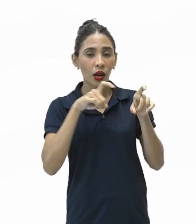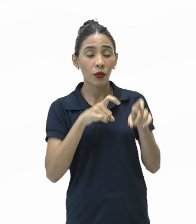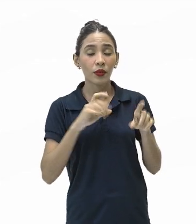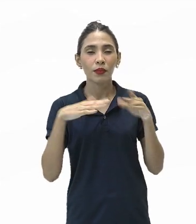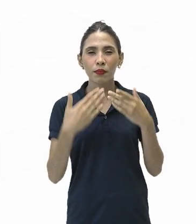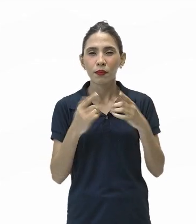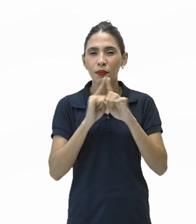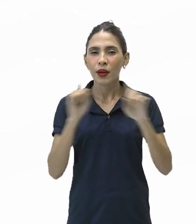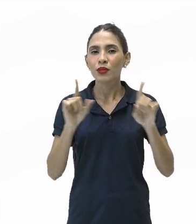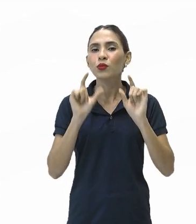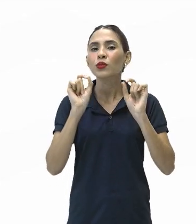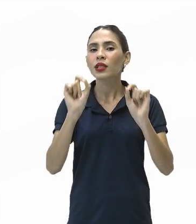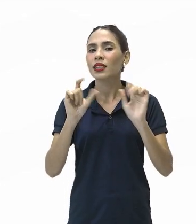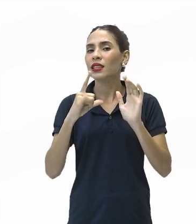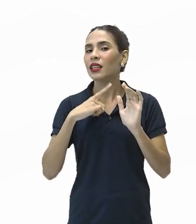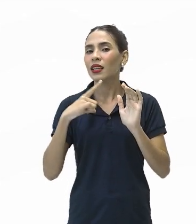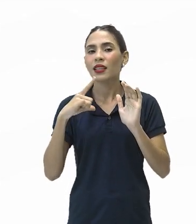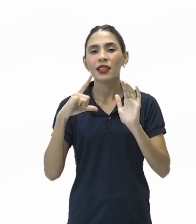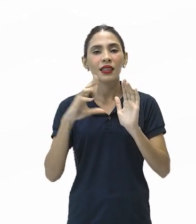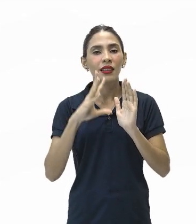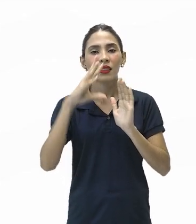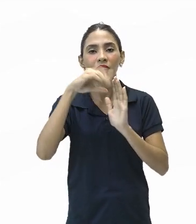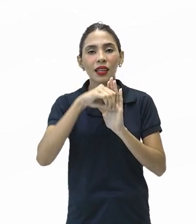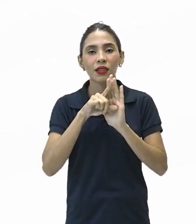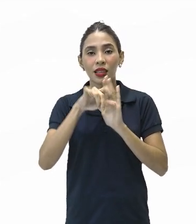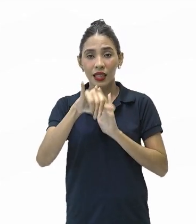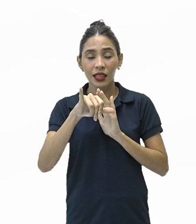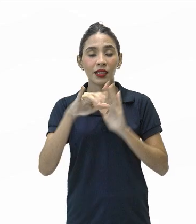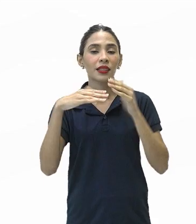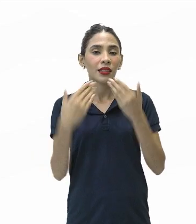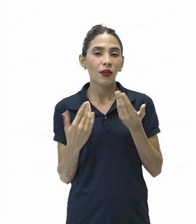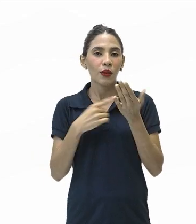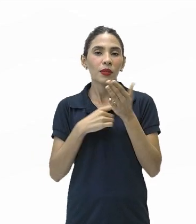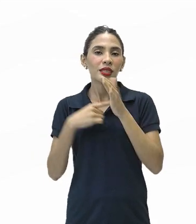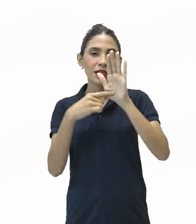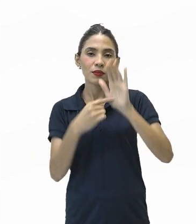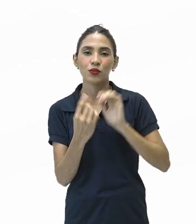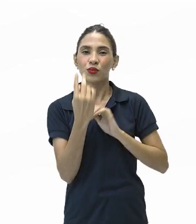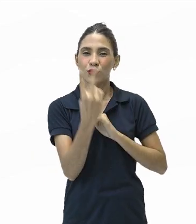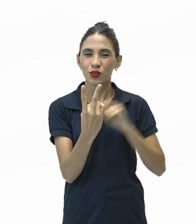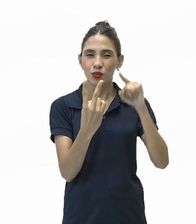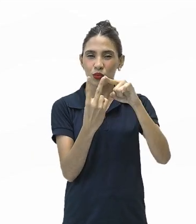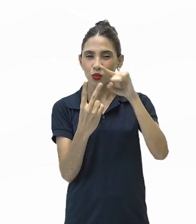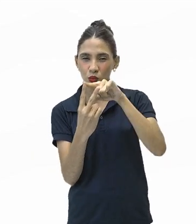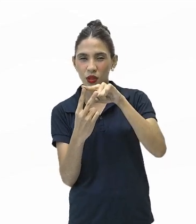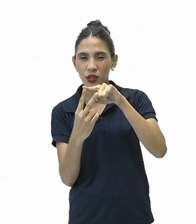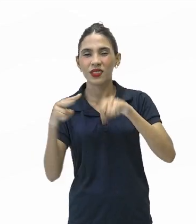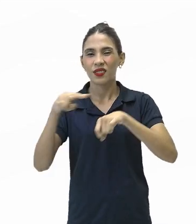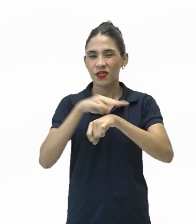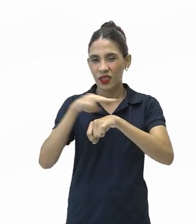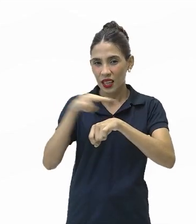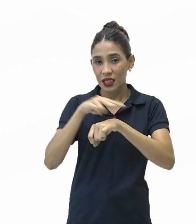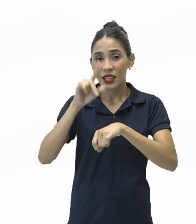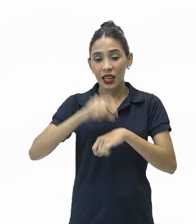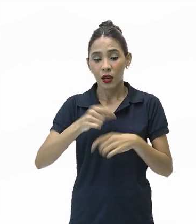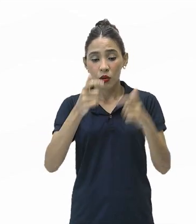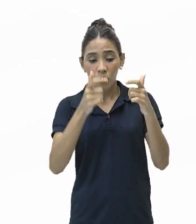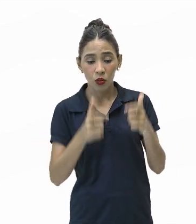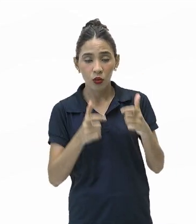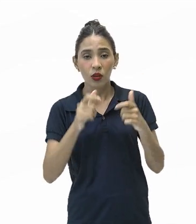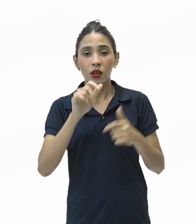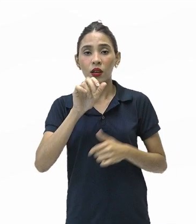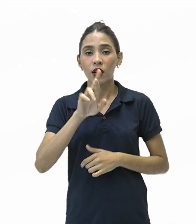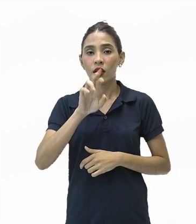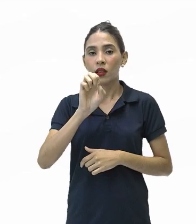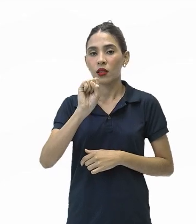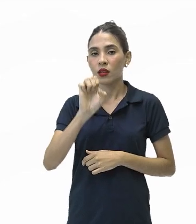aí nesta lei, né? Nós trazemos como um destaque 2 coberturas verdes. Uma delas é a reserva legal e